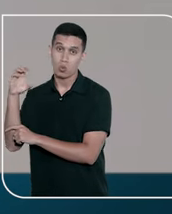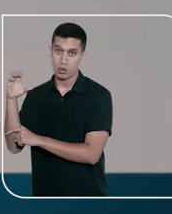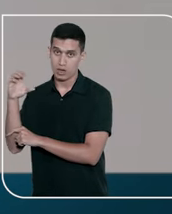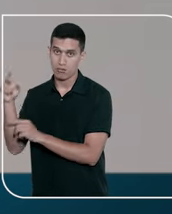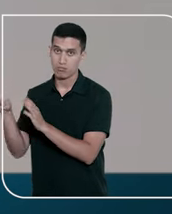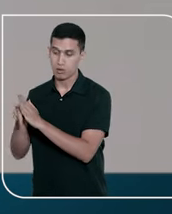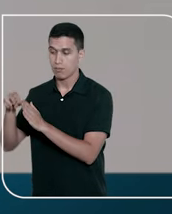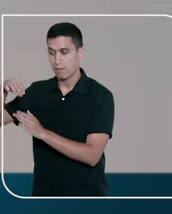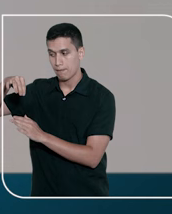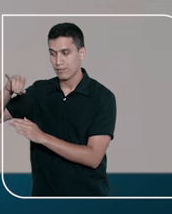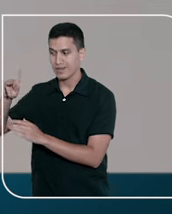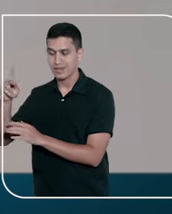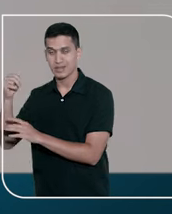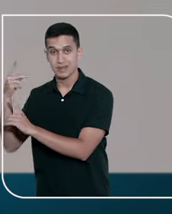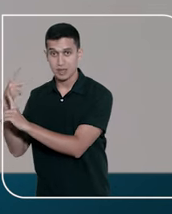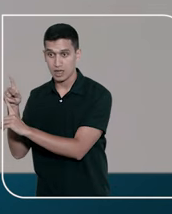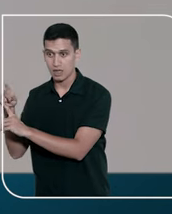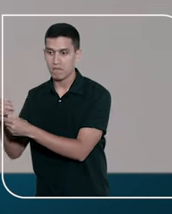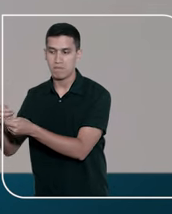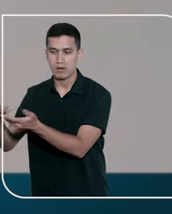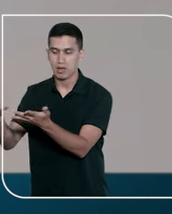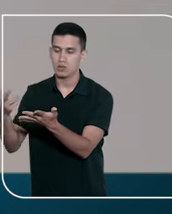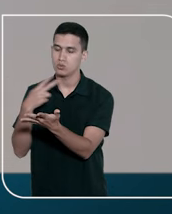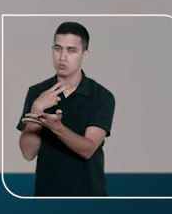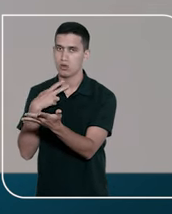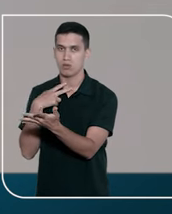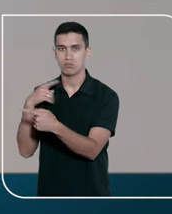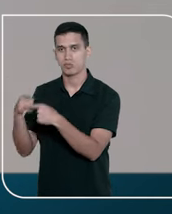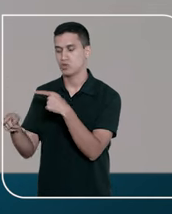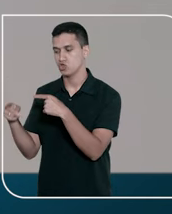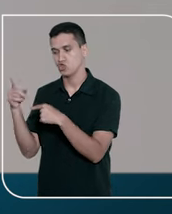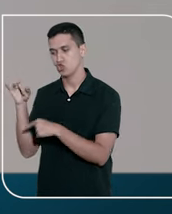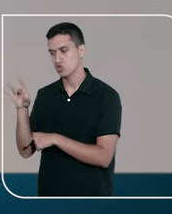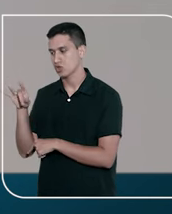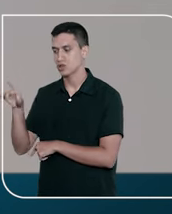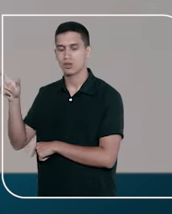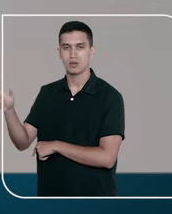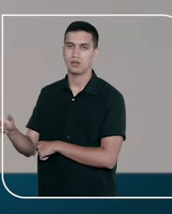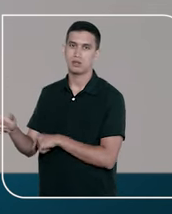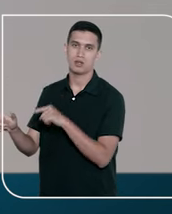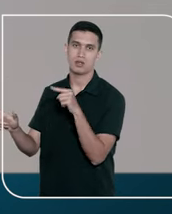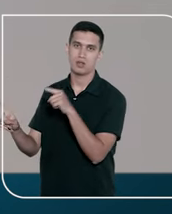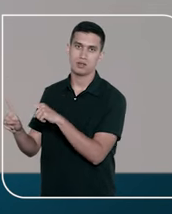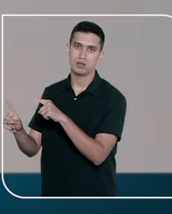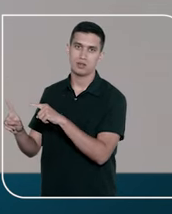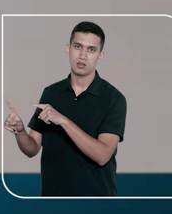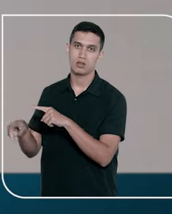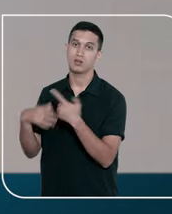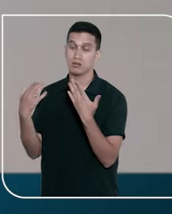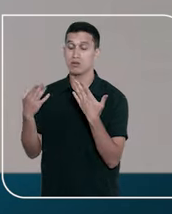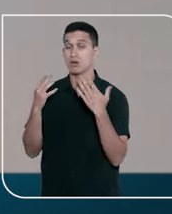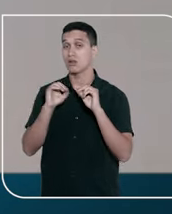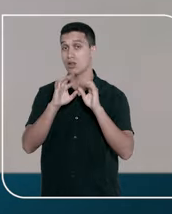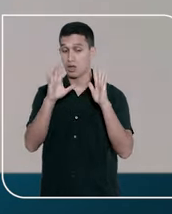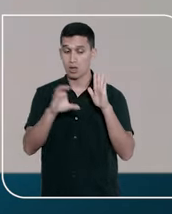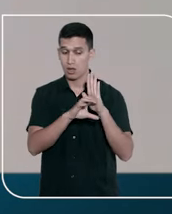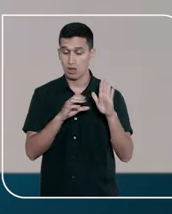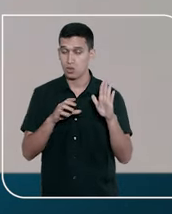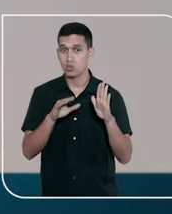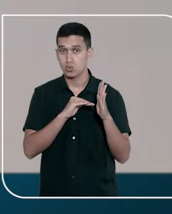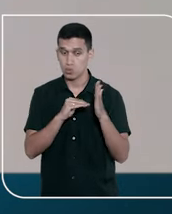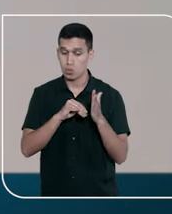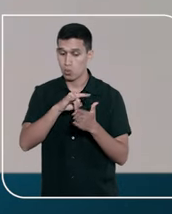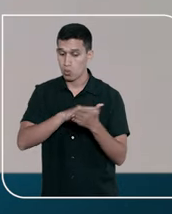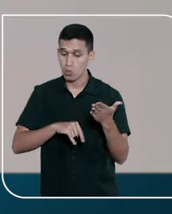Então, é um embasamento legal claríssimo a validar a cláusula nos contratos que restringem